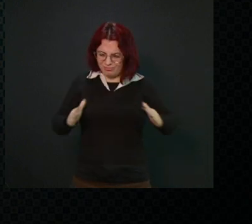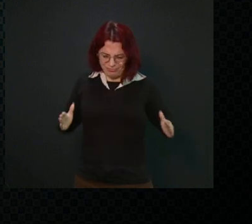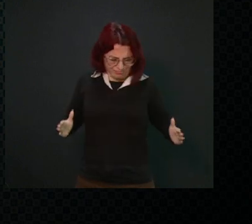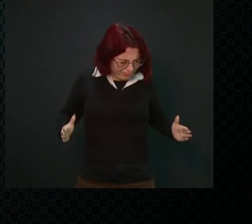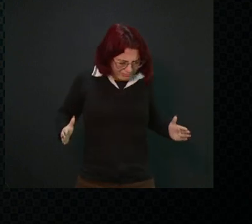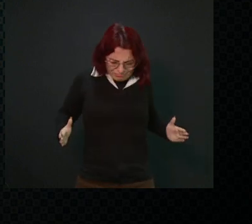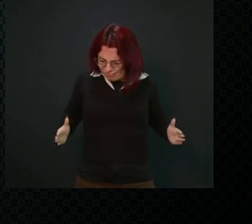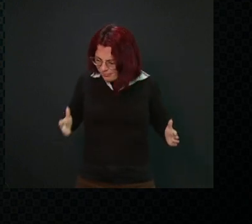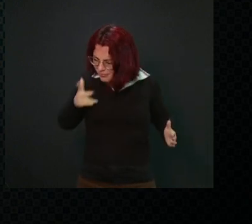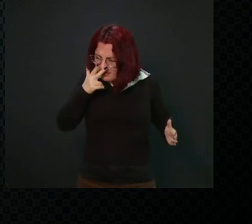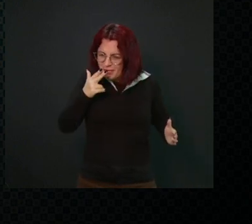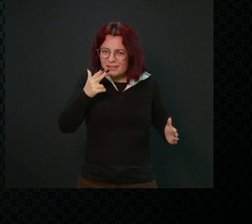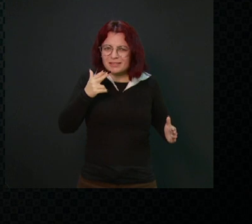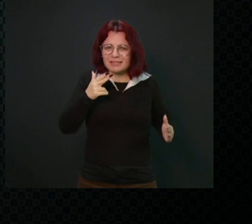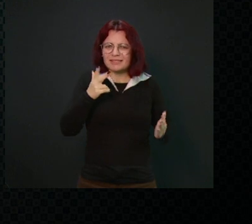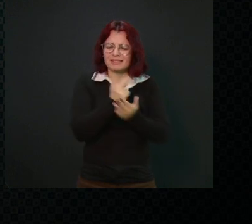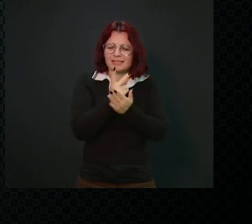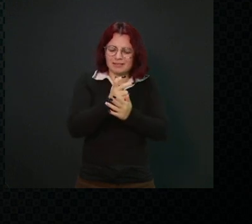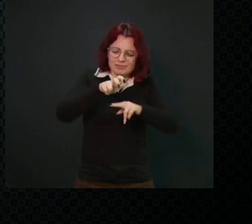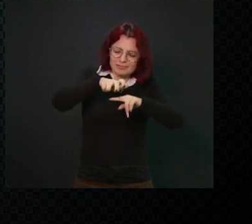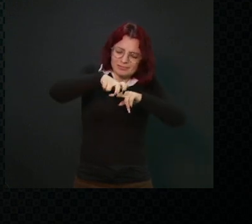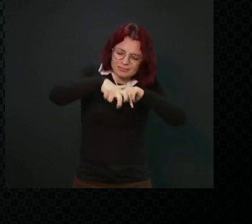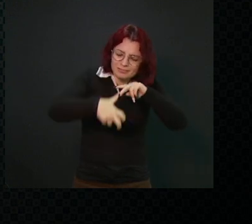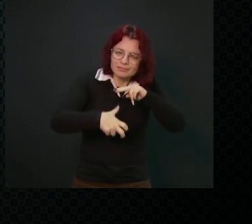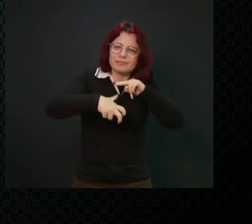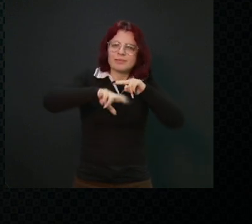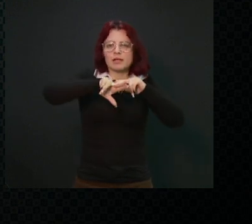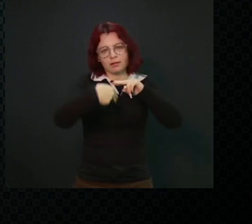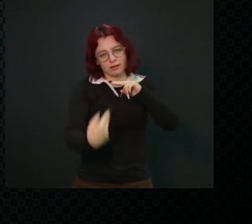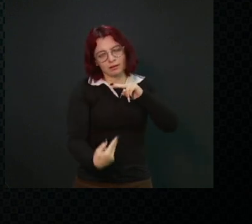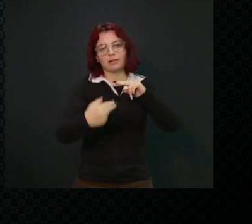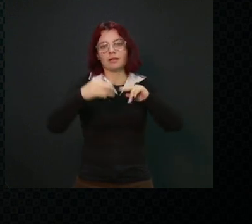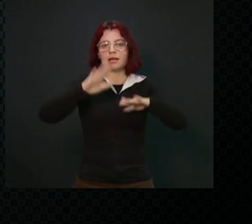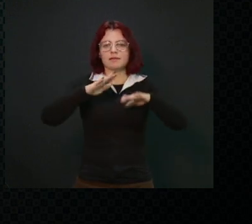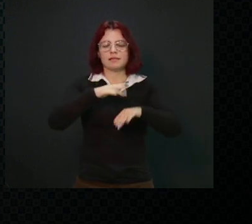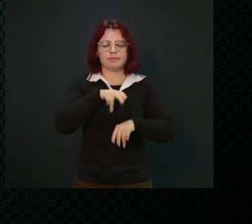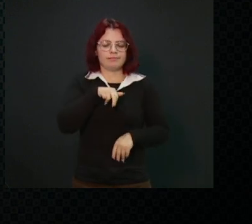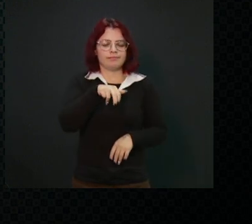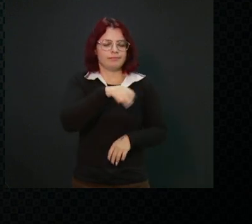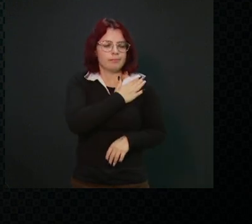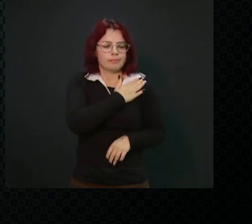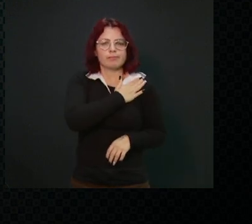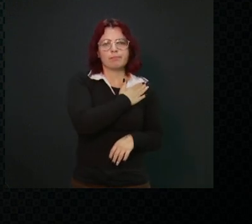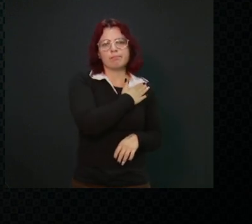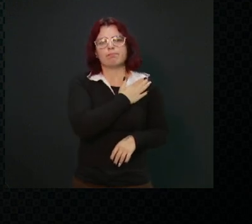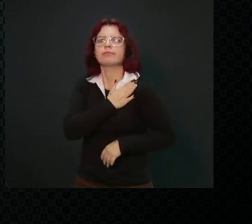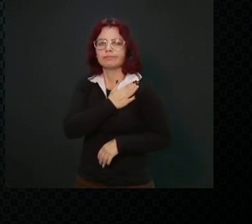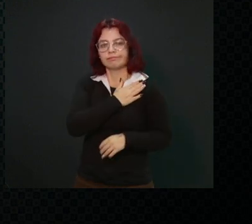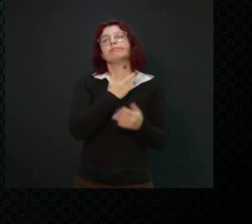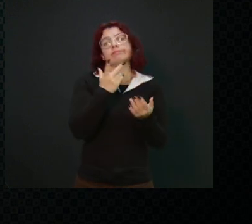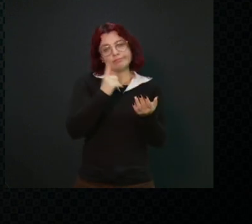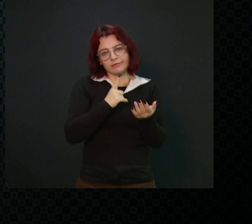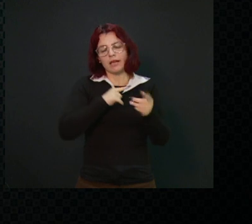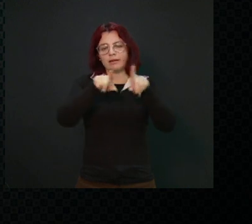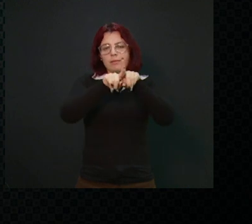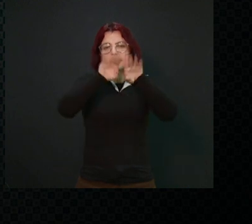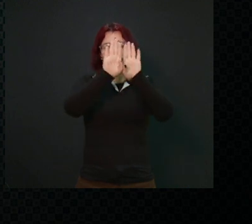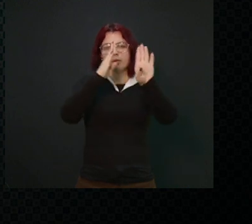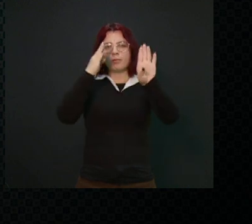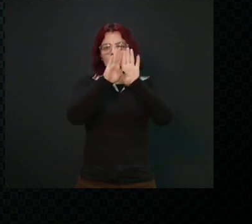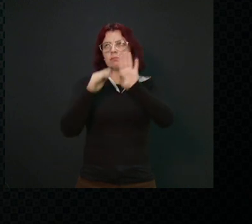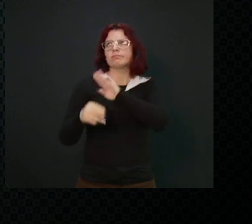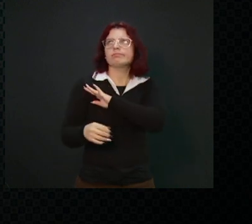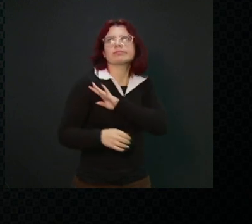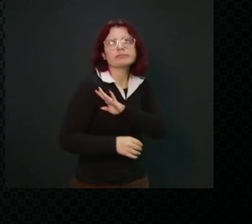senta na pontinha do banco e cai. Ele bate muito ombro com ombro, então ele está passando na porta. Ele bate no batente, bate no